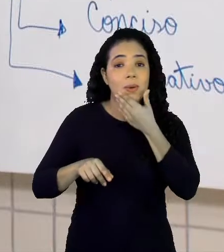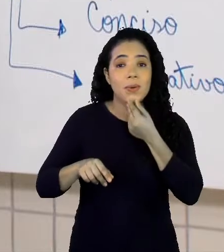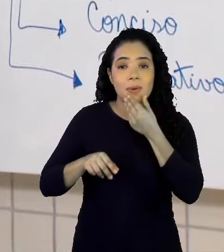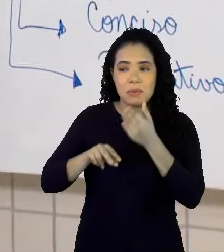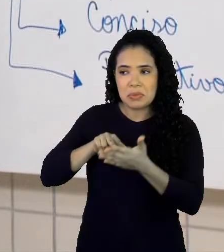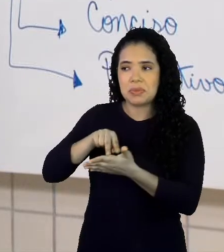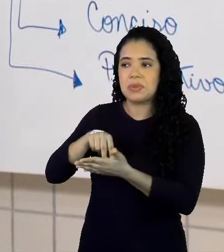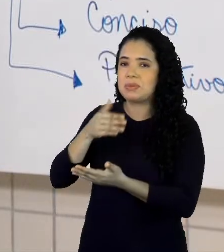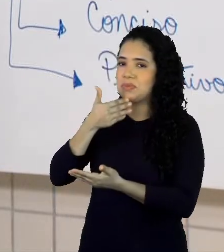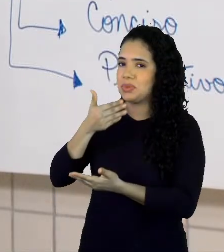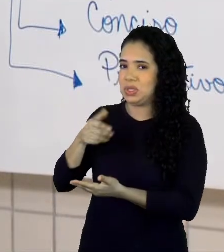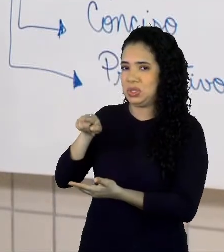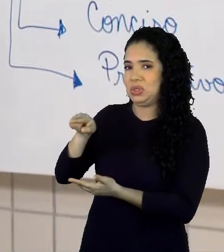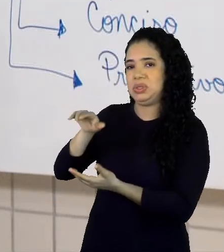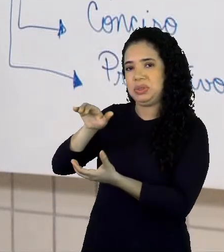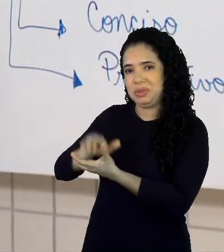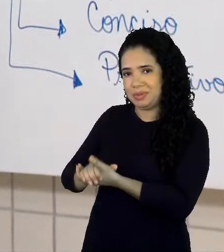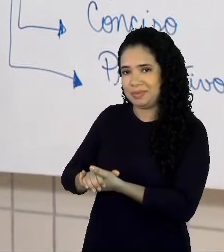da mulher, né?